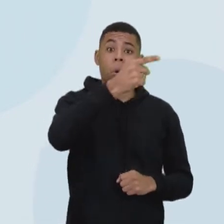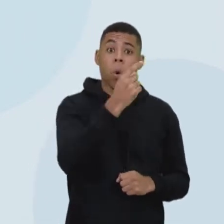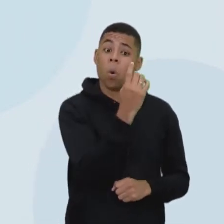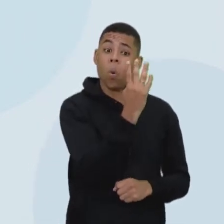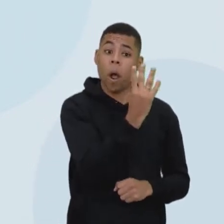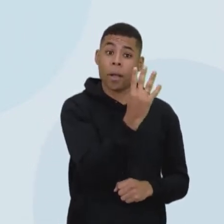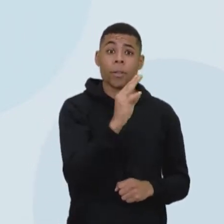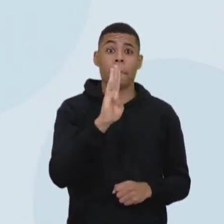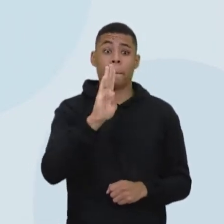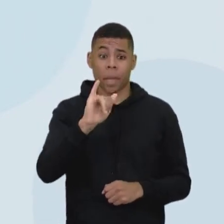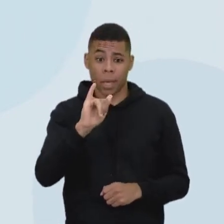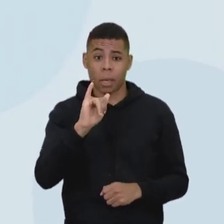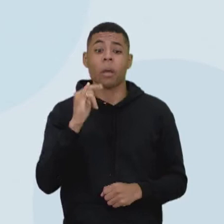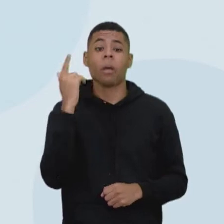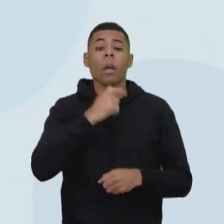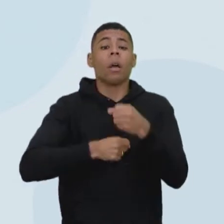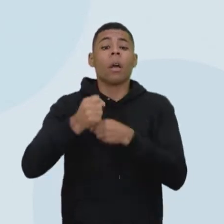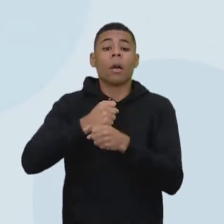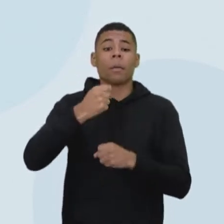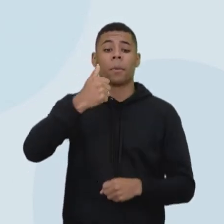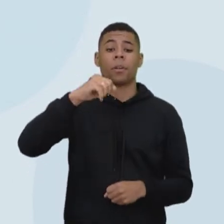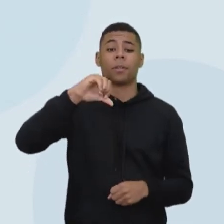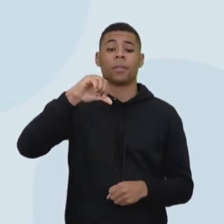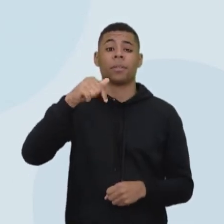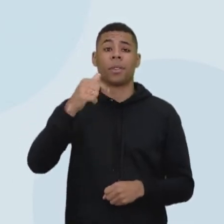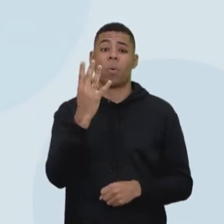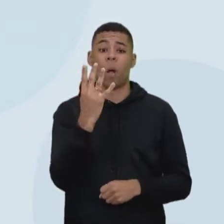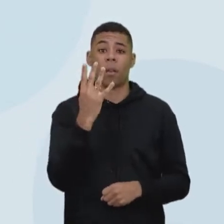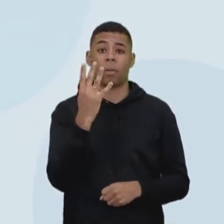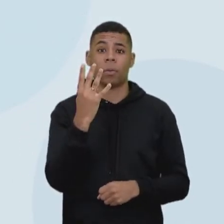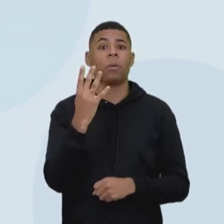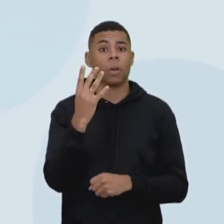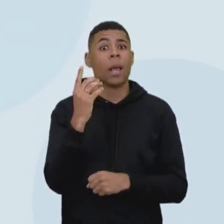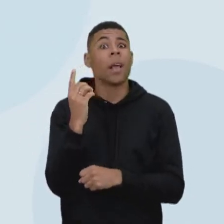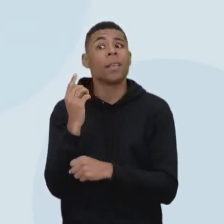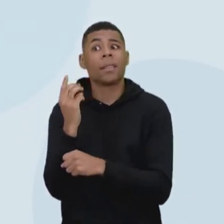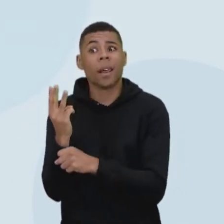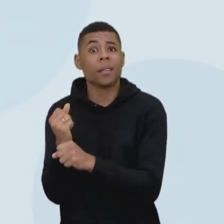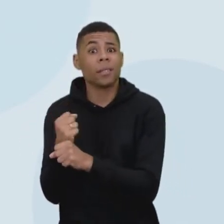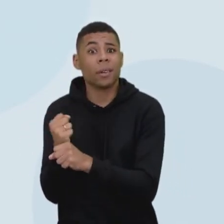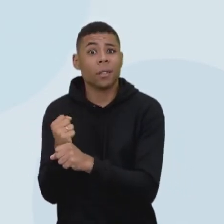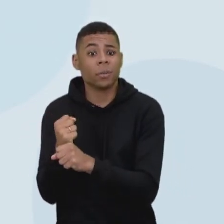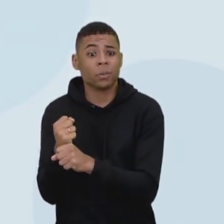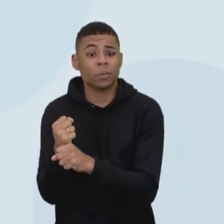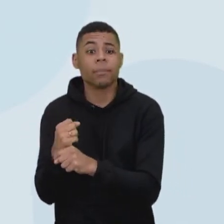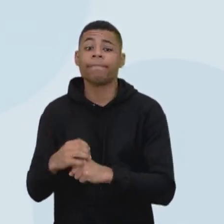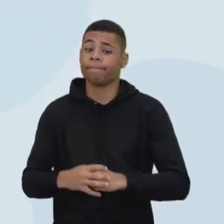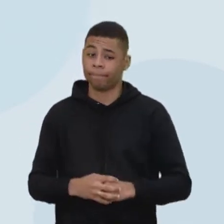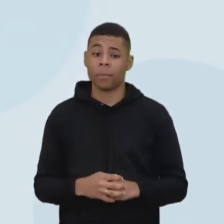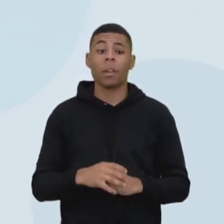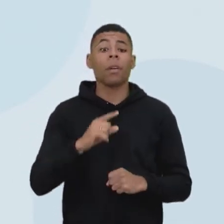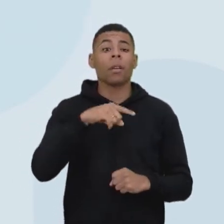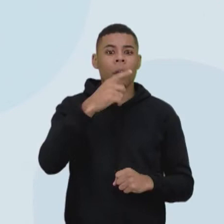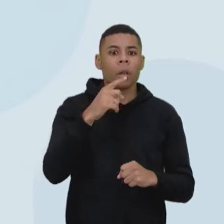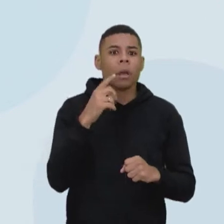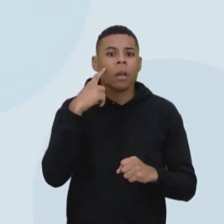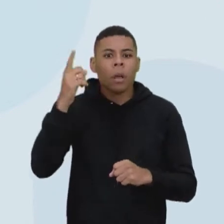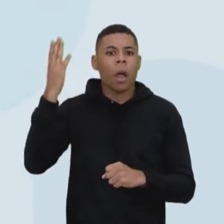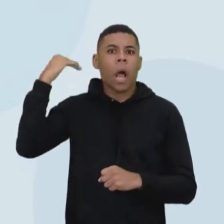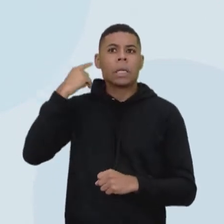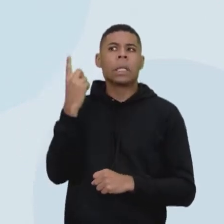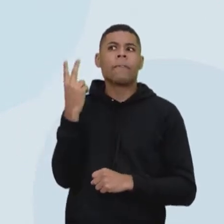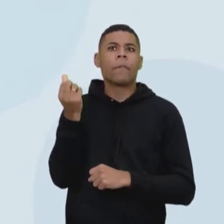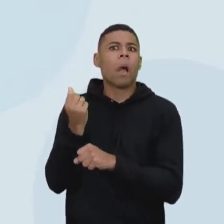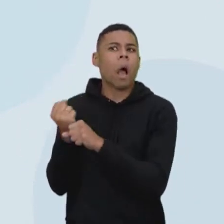Como também de 4 para 5. E aí vocês veem que vai caindo, né, o tempo de 1 bilhão para outro, né,